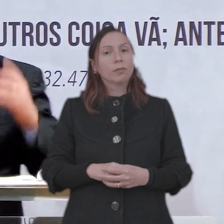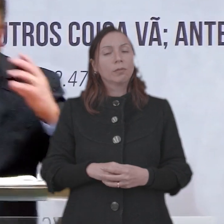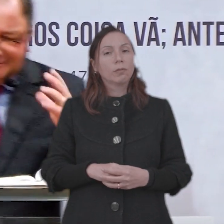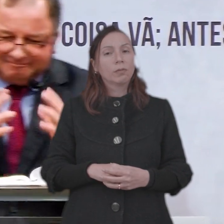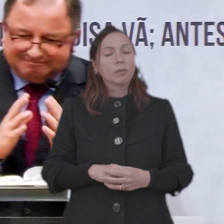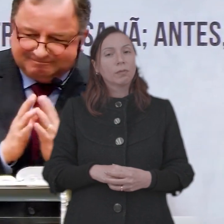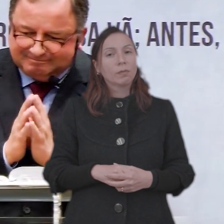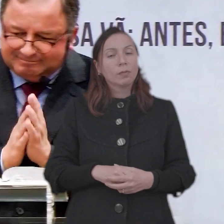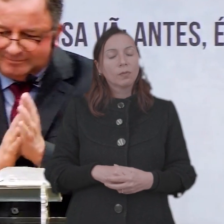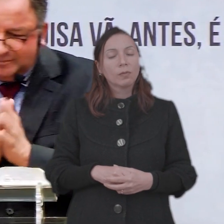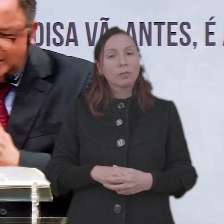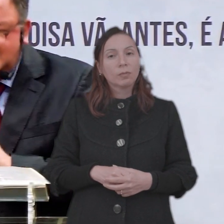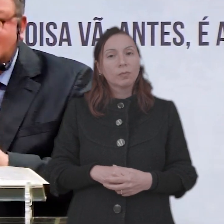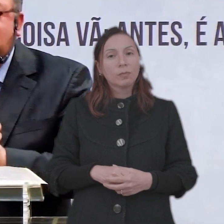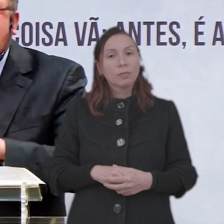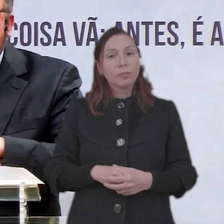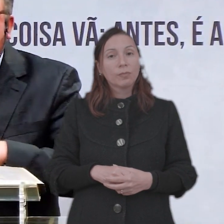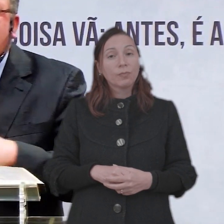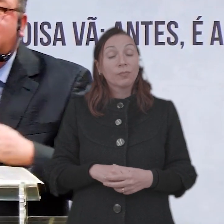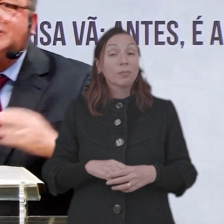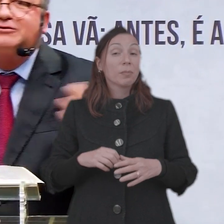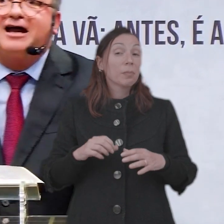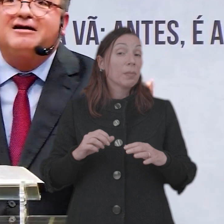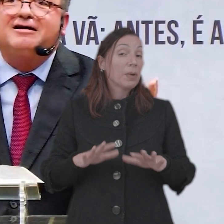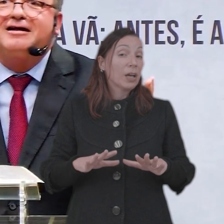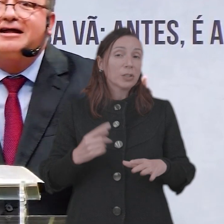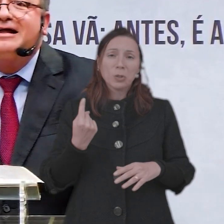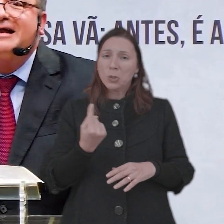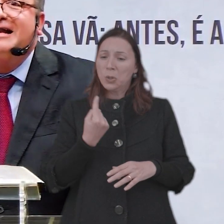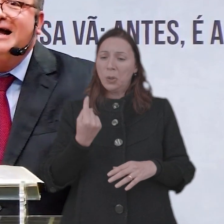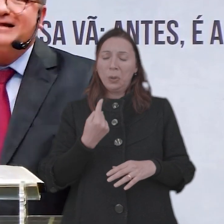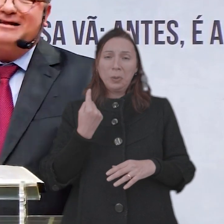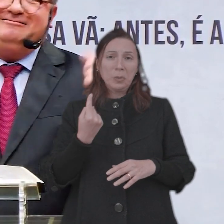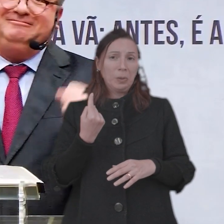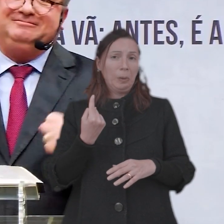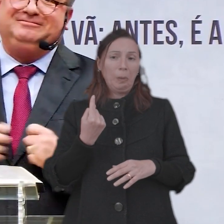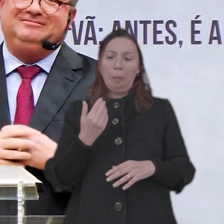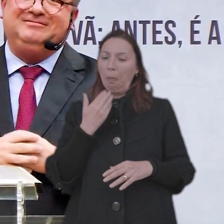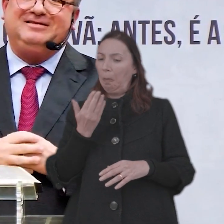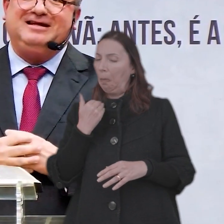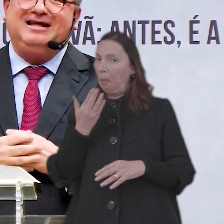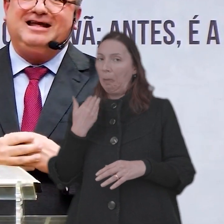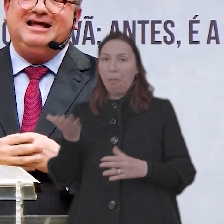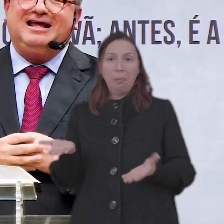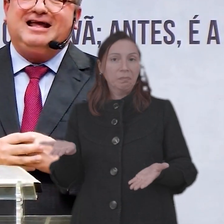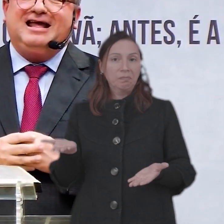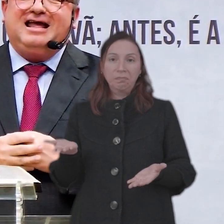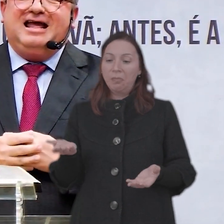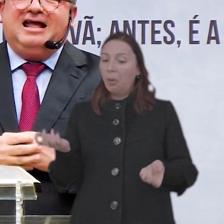Mas eu sei que sem Jesus eu não posso o quê? Nada.